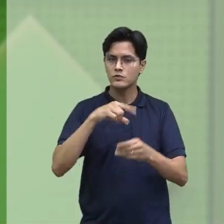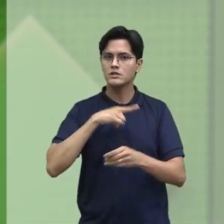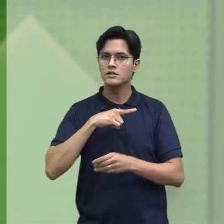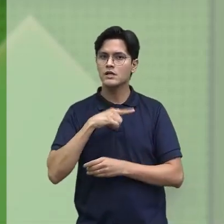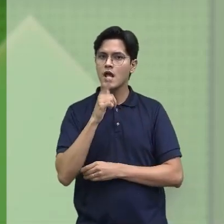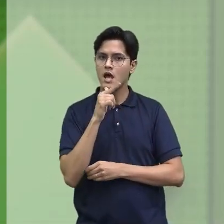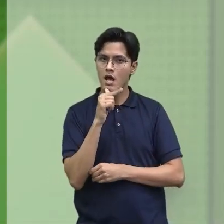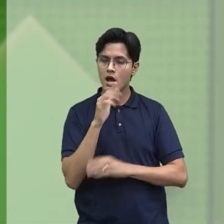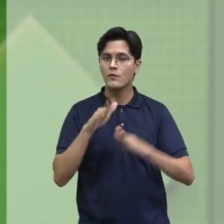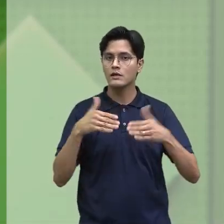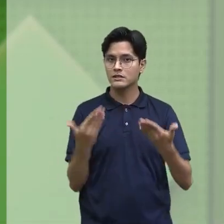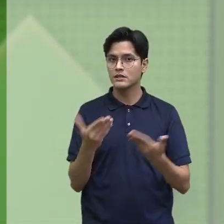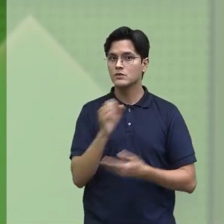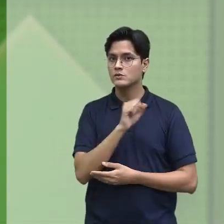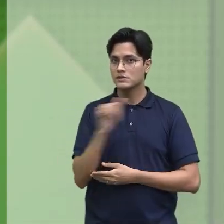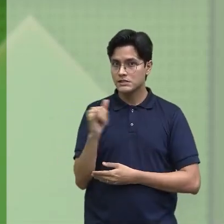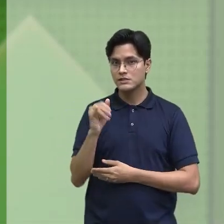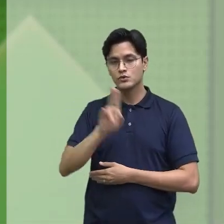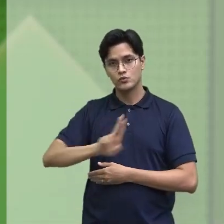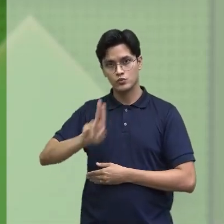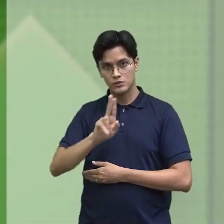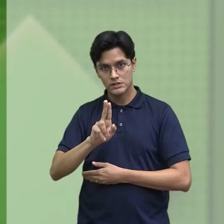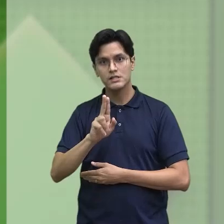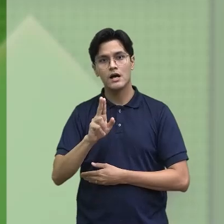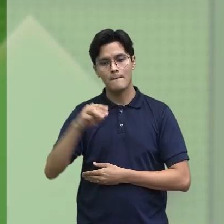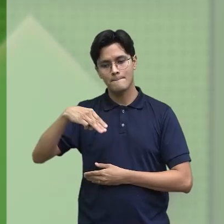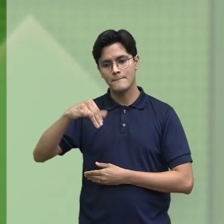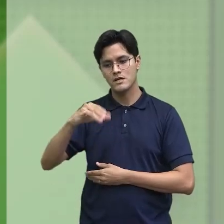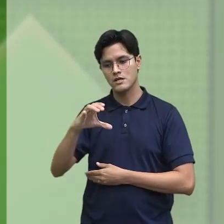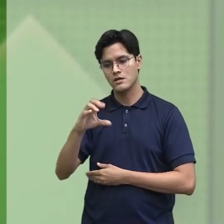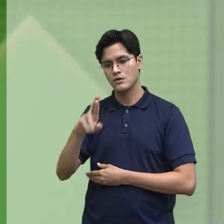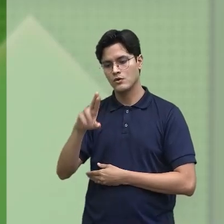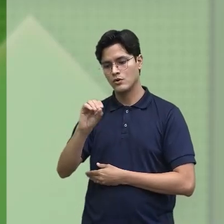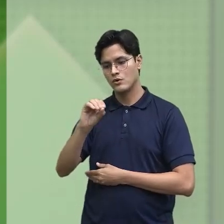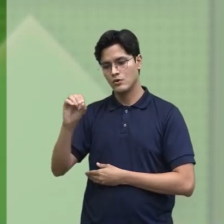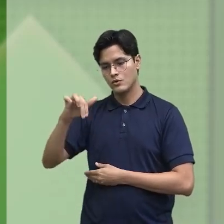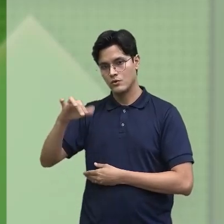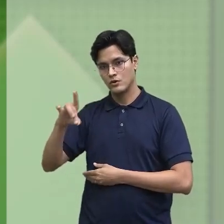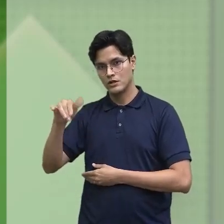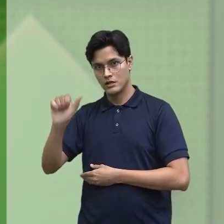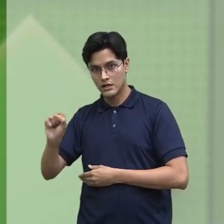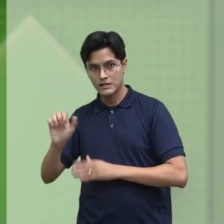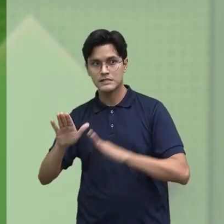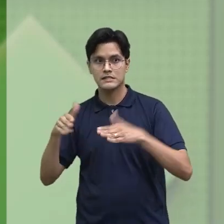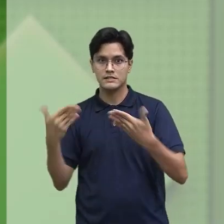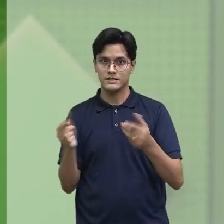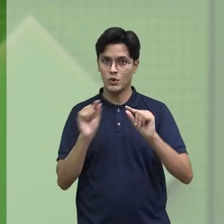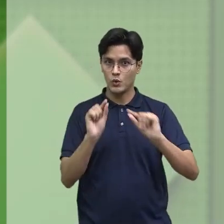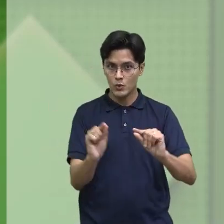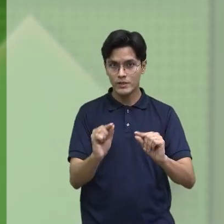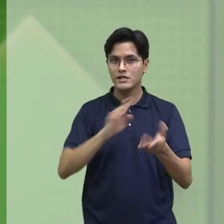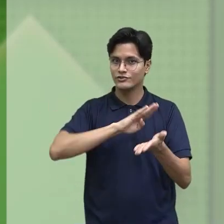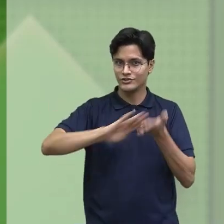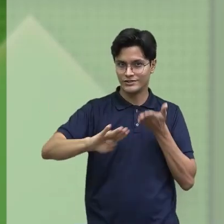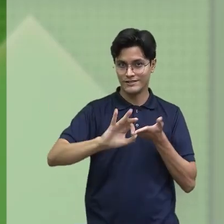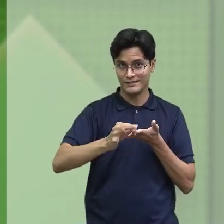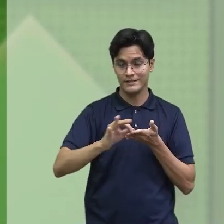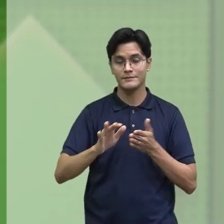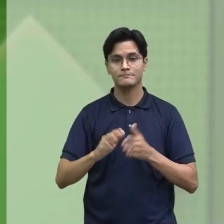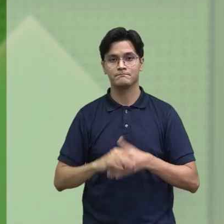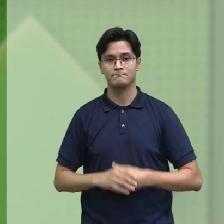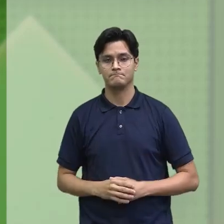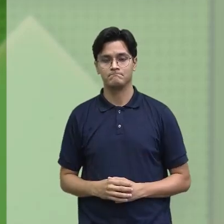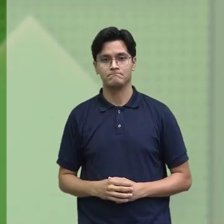micro-organismos da alimentação, né? Então, também é uma tecnologia aí bastante utilizada no nosso dia a dia. Temos ainda mais